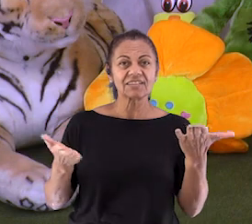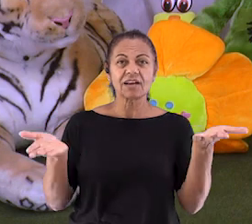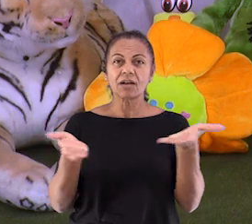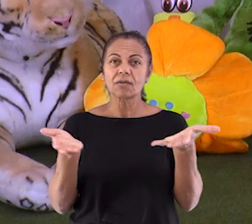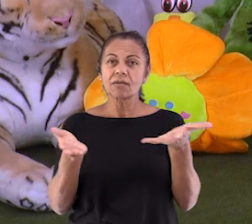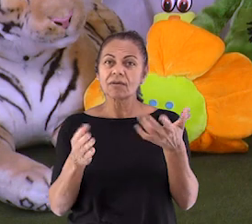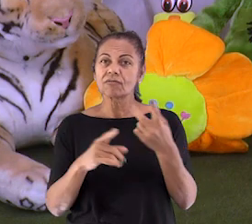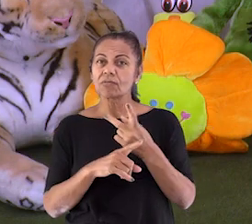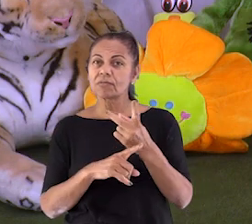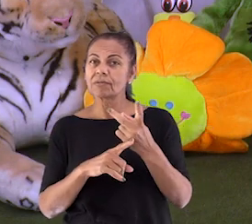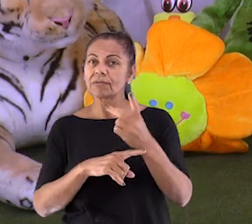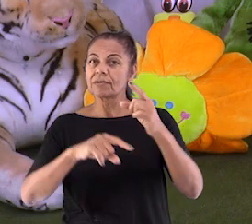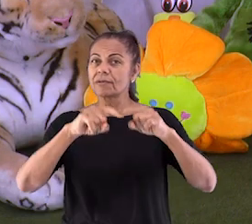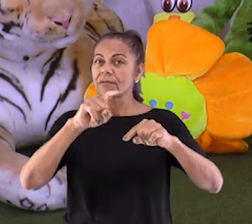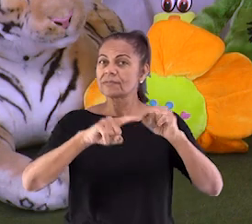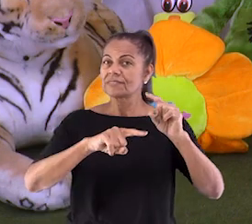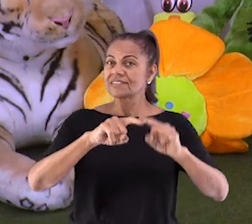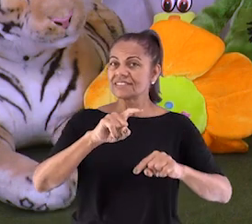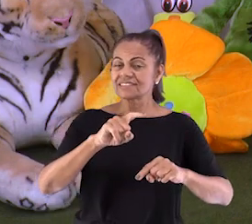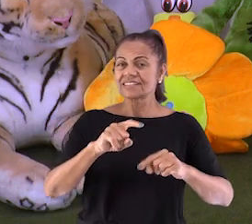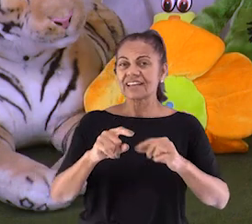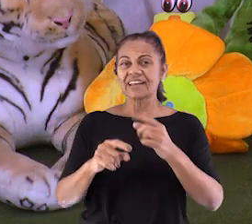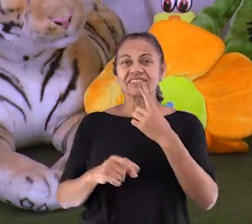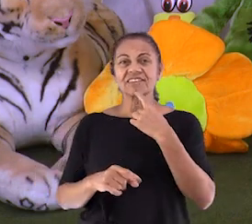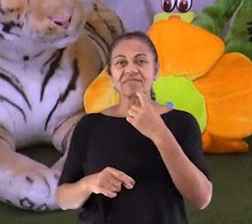vermelho? Vamos lá, hein?